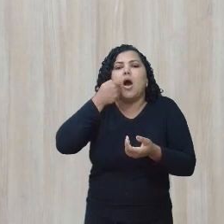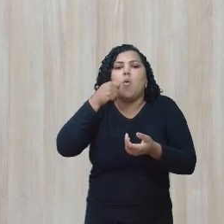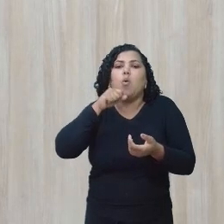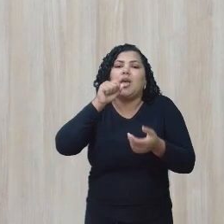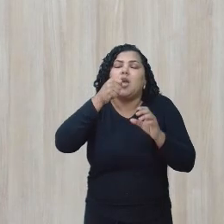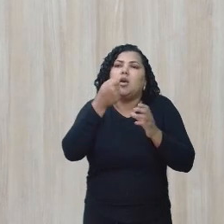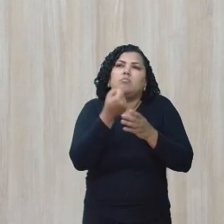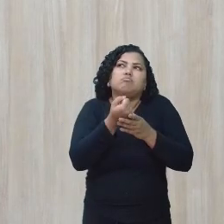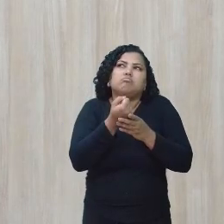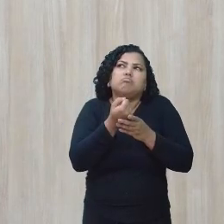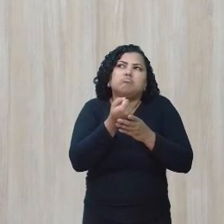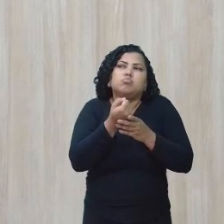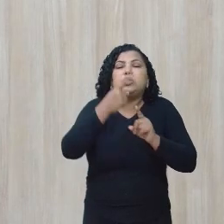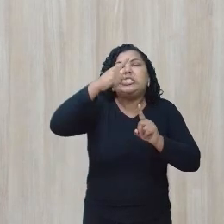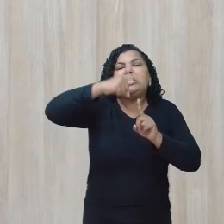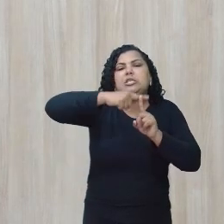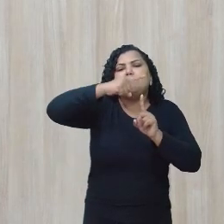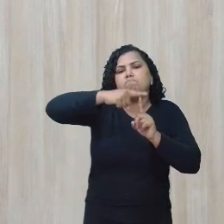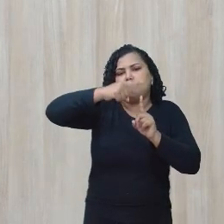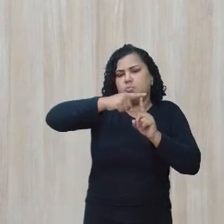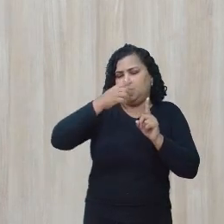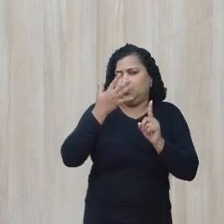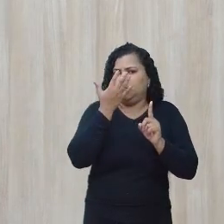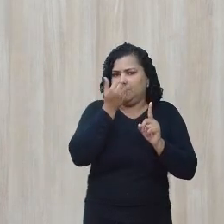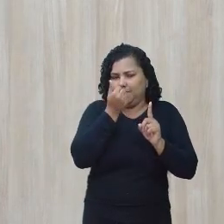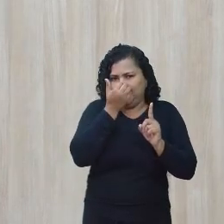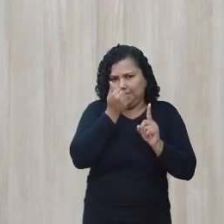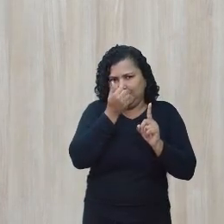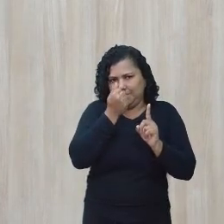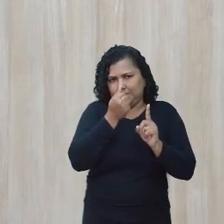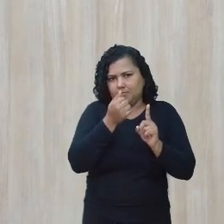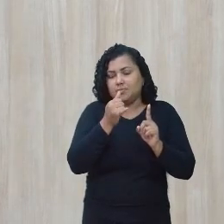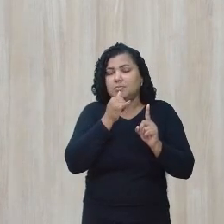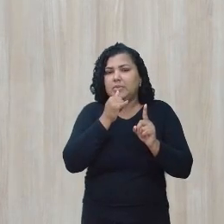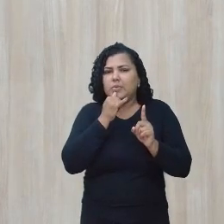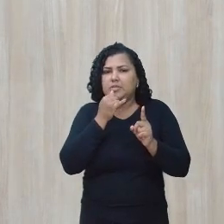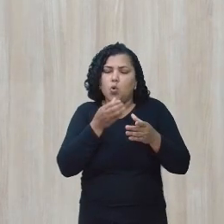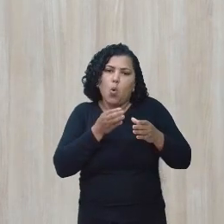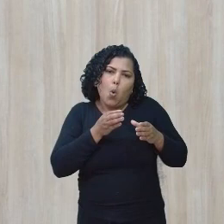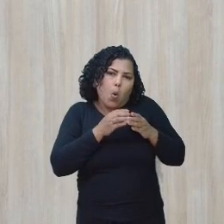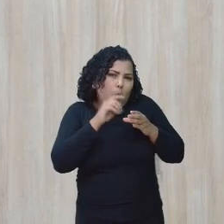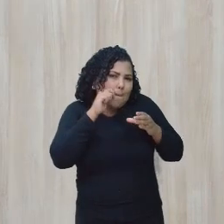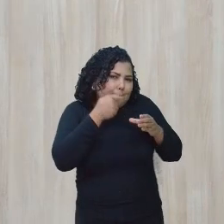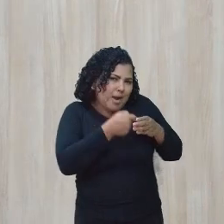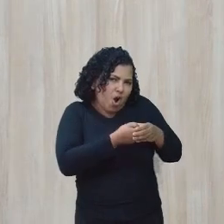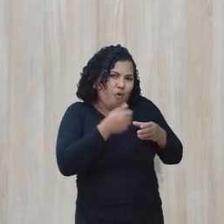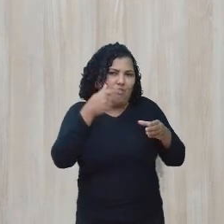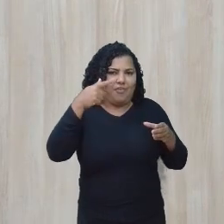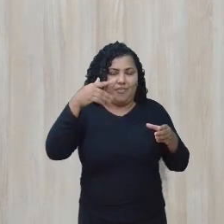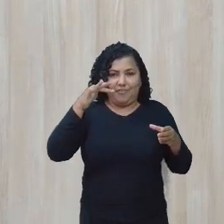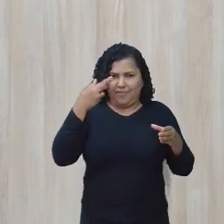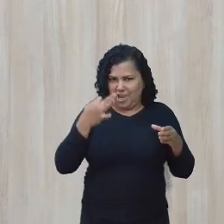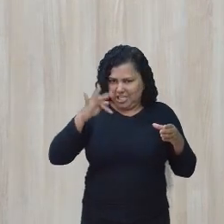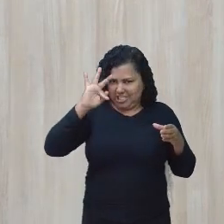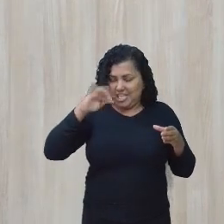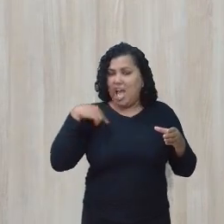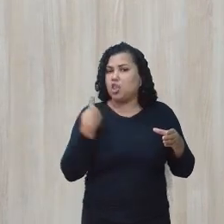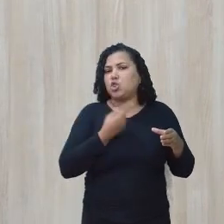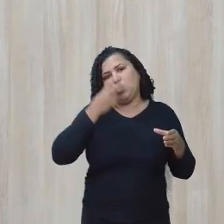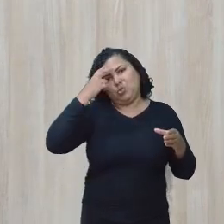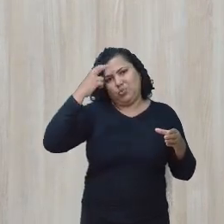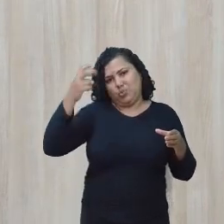comida. Perceba que o nosso francesinho é da nossa cultura. Em outros países, nem tem